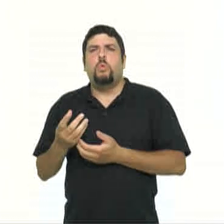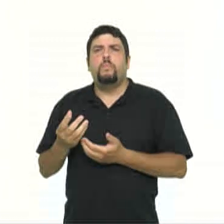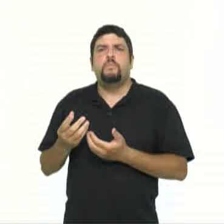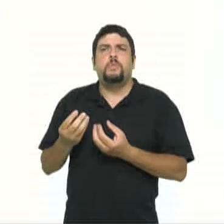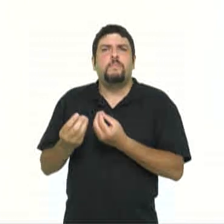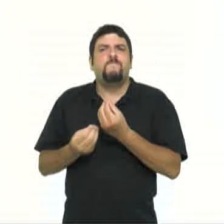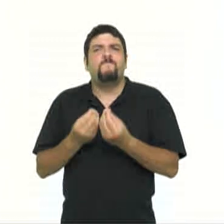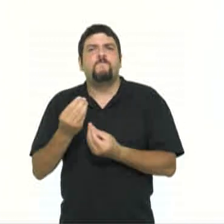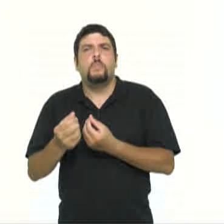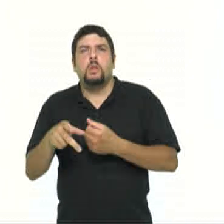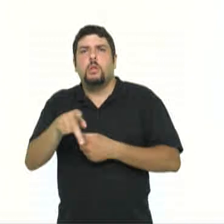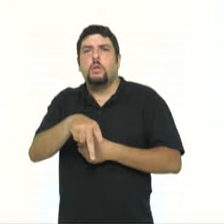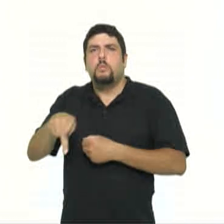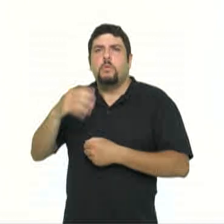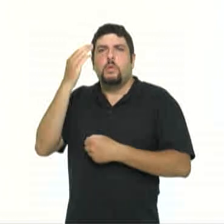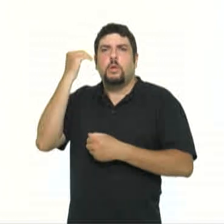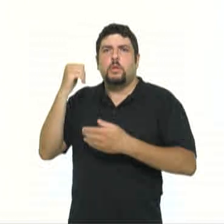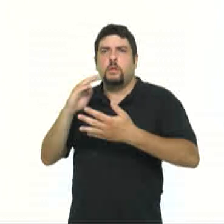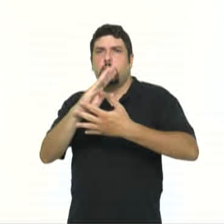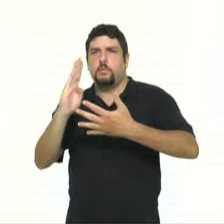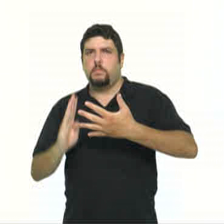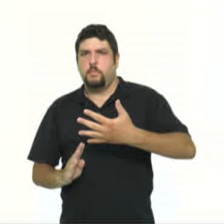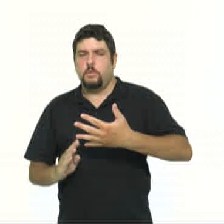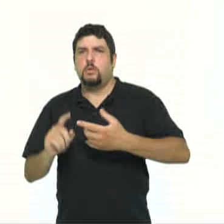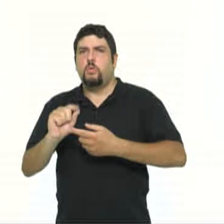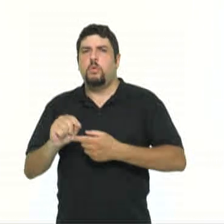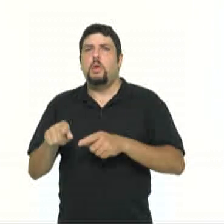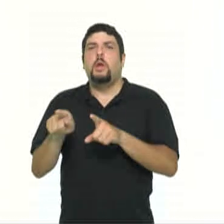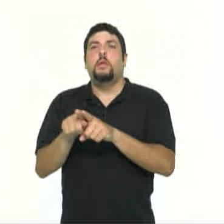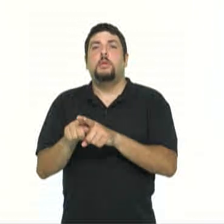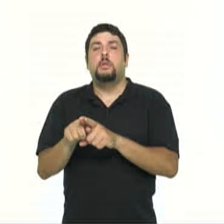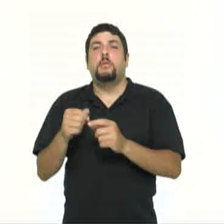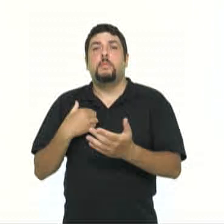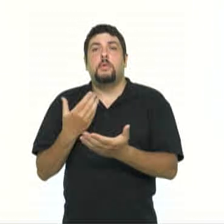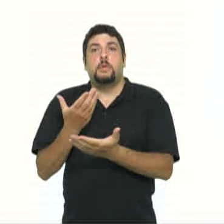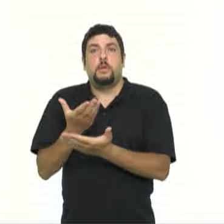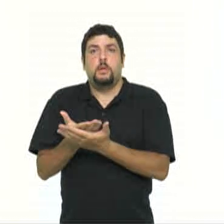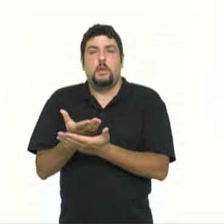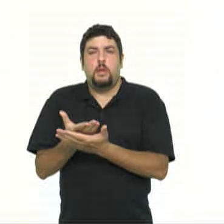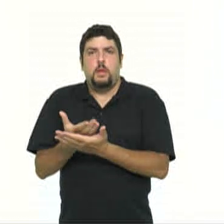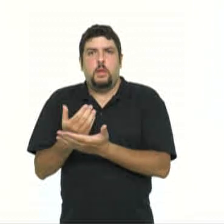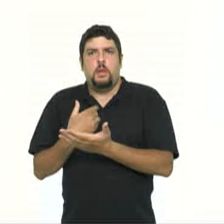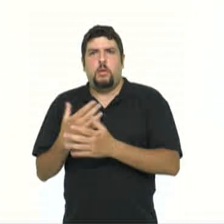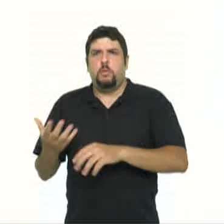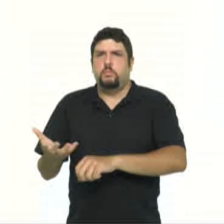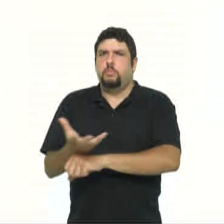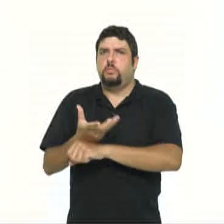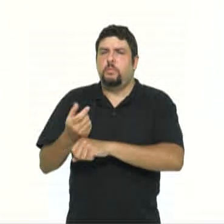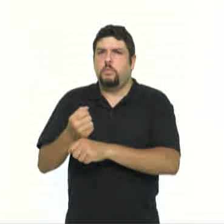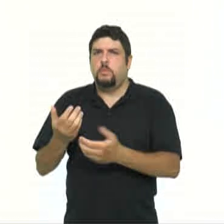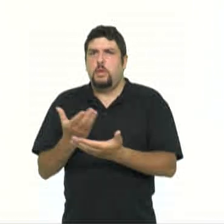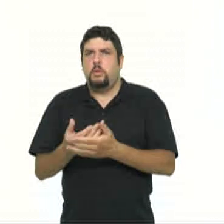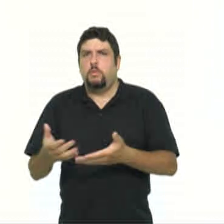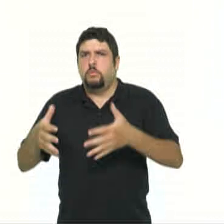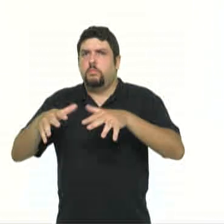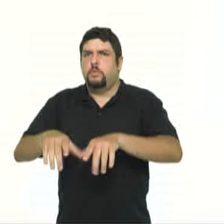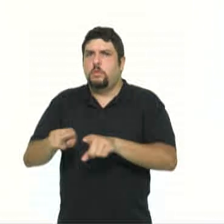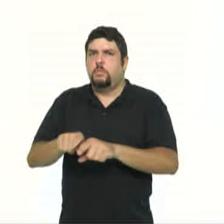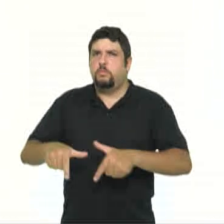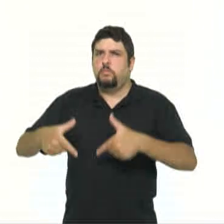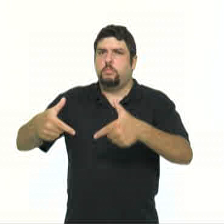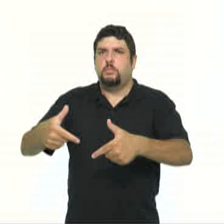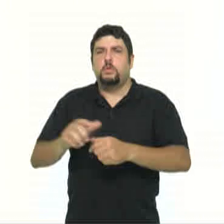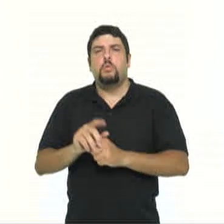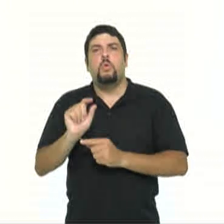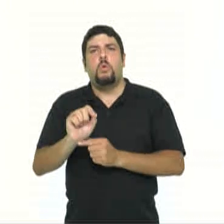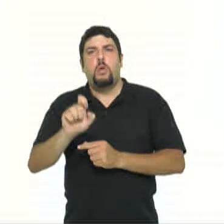de professores que dominem a Libras e à carência de aulas proficientes, inclusivas e proativas, o que